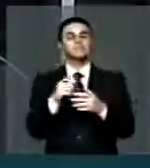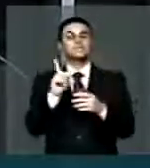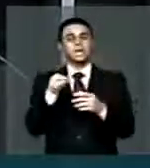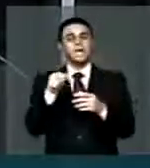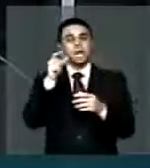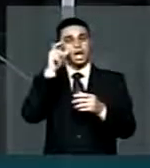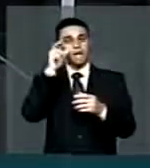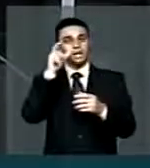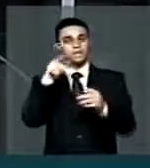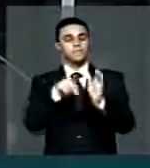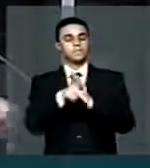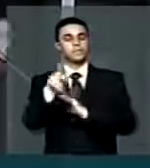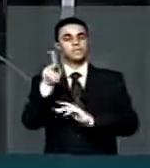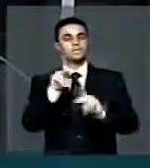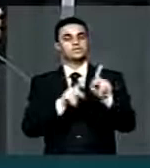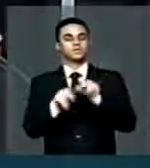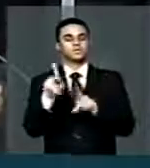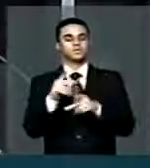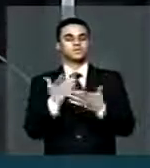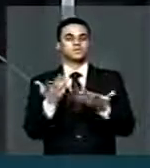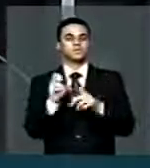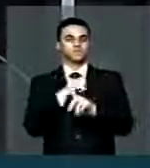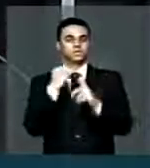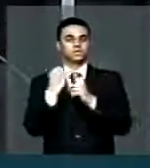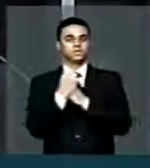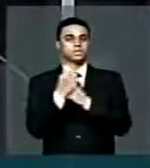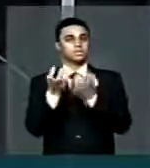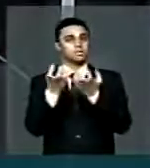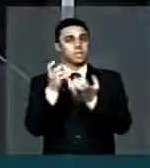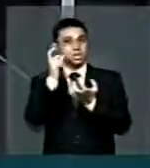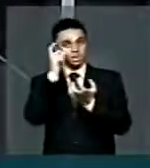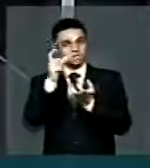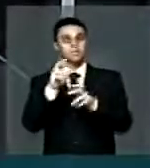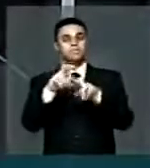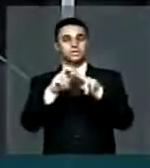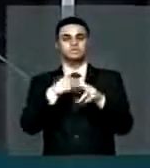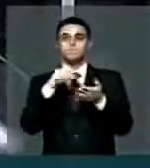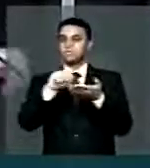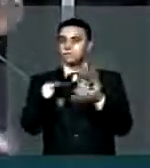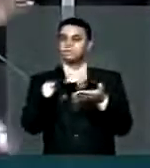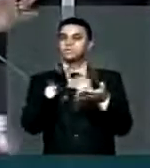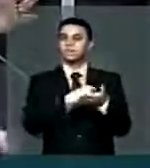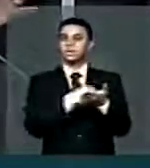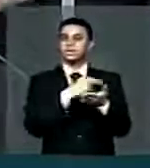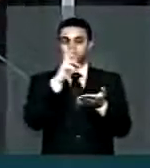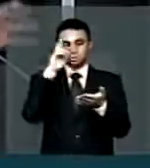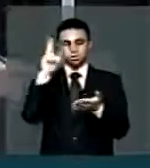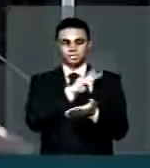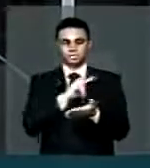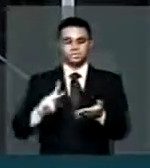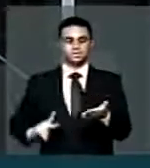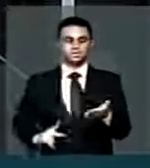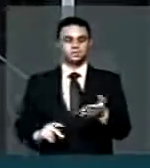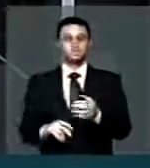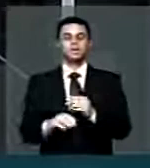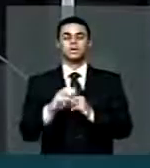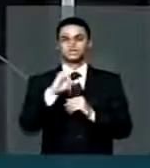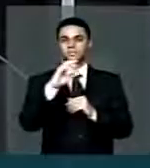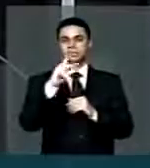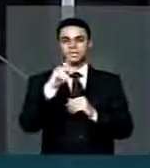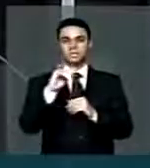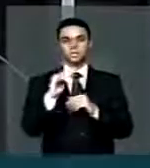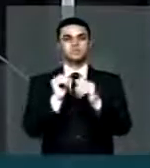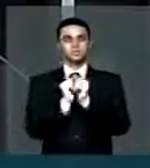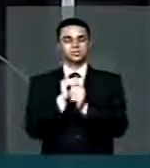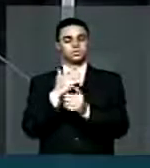sociedade brasileira. Assinei, senhor presidente, a CPI da Petrobras juntamente com os meus pares da bancada do